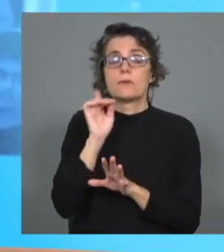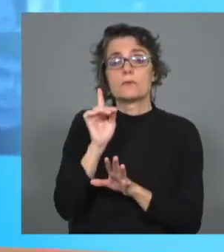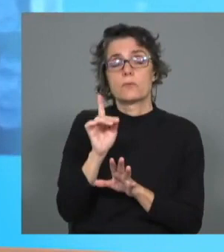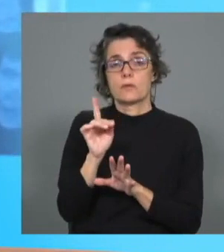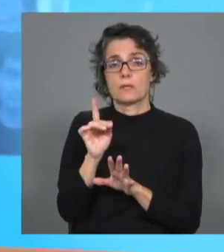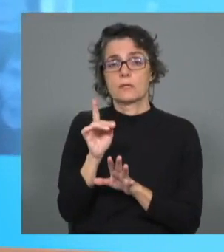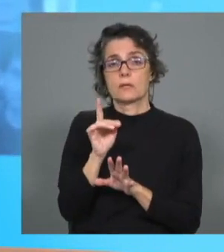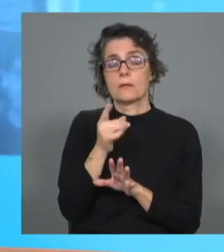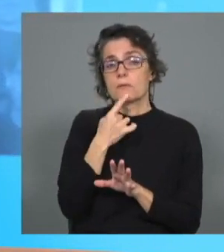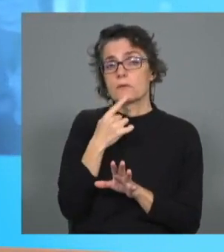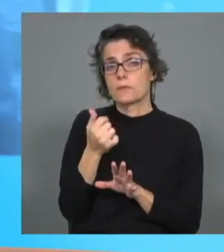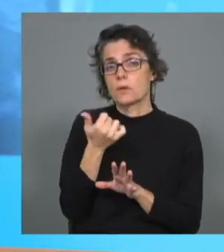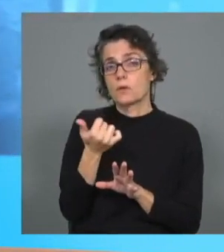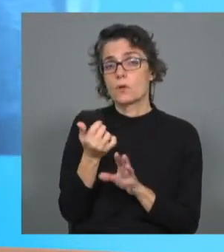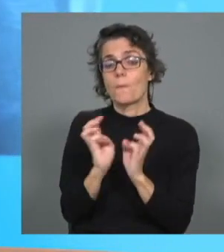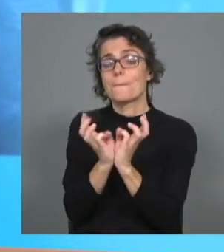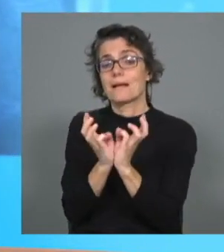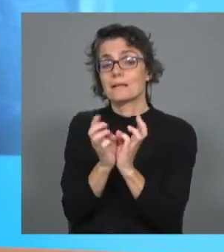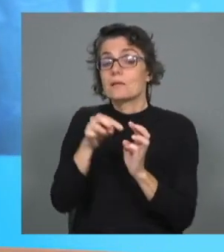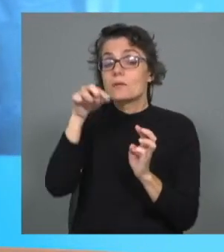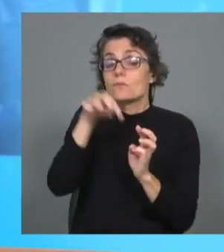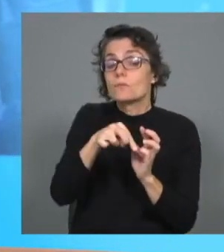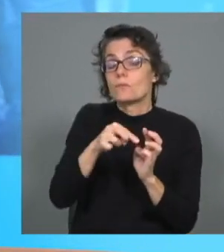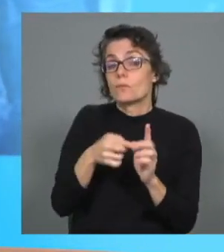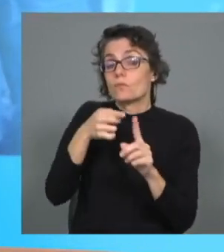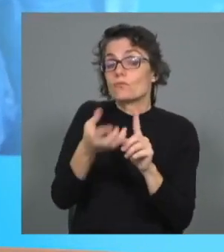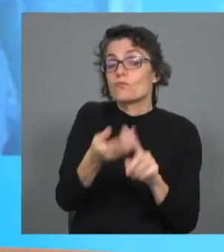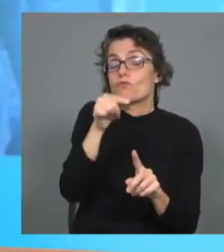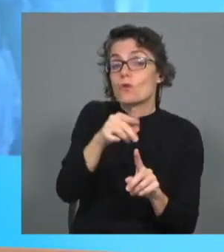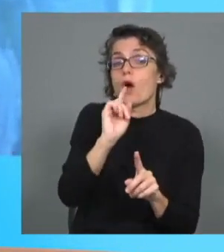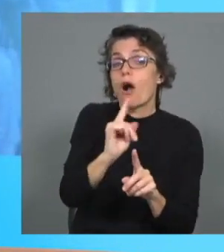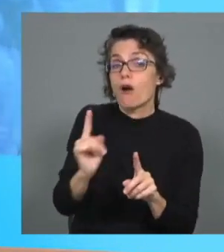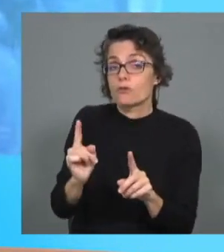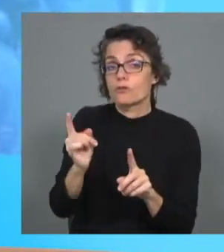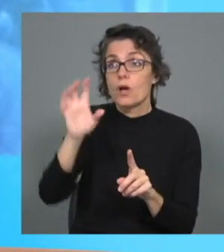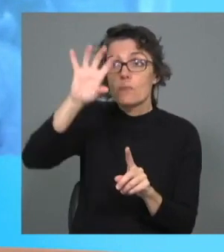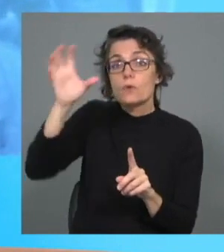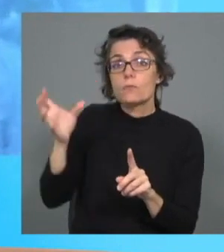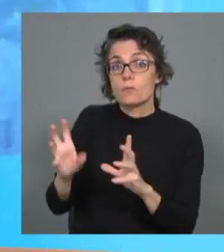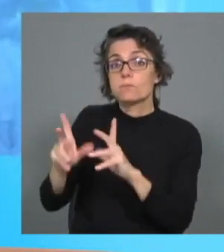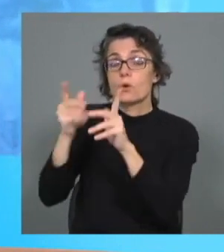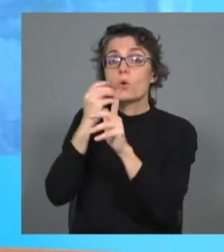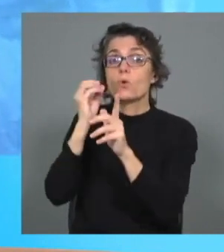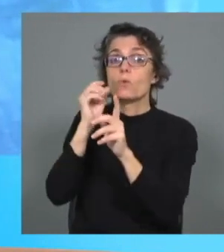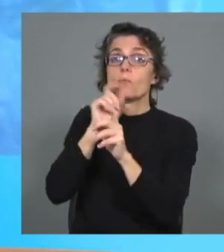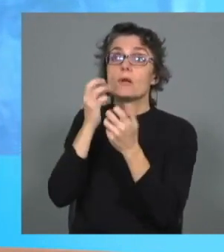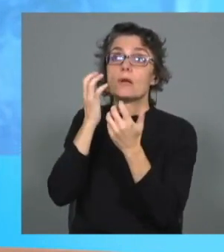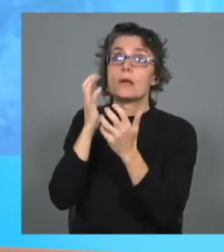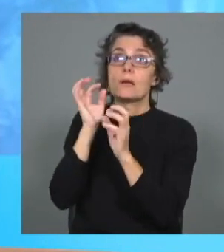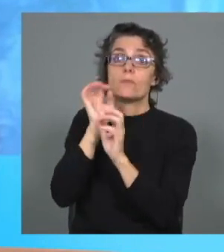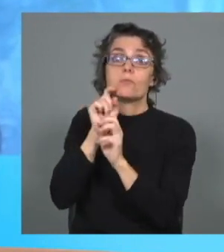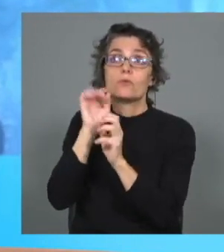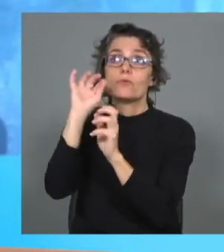chega, precisamos de criar mecanismos que permitam que os países em desenvolvimento valorizem a conservação dos ecossistemas, porque, na